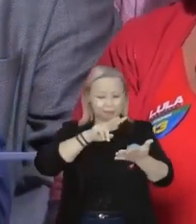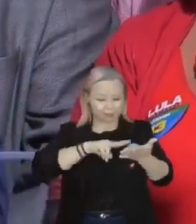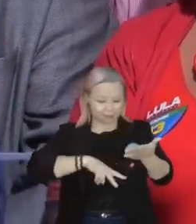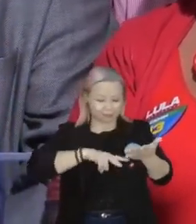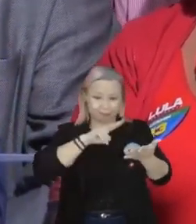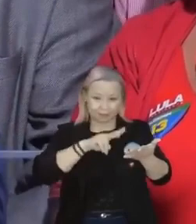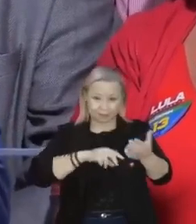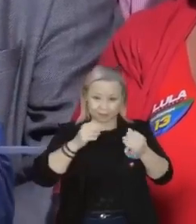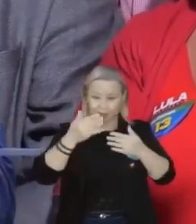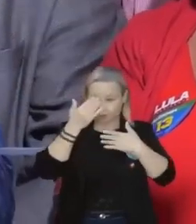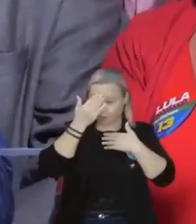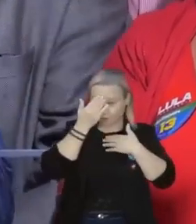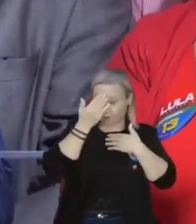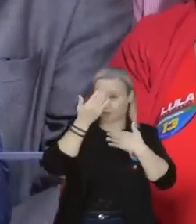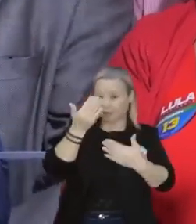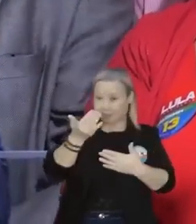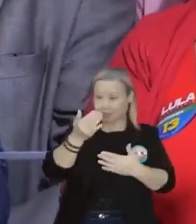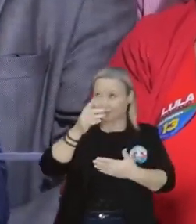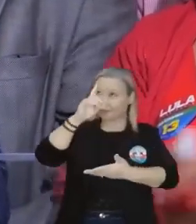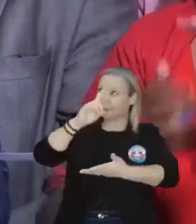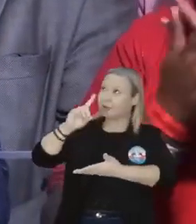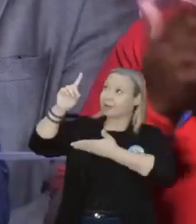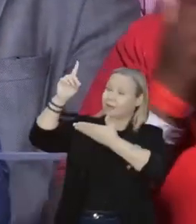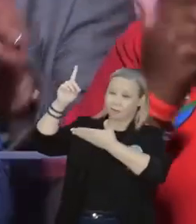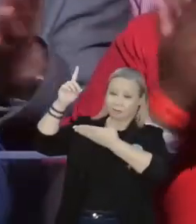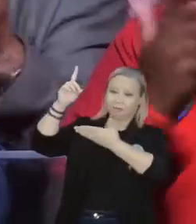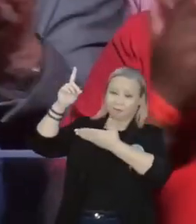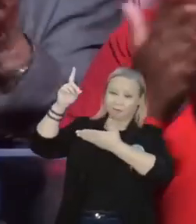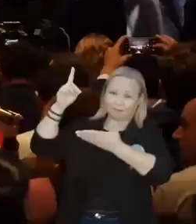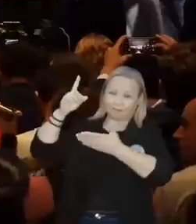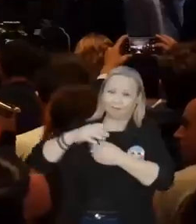agradecimento a Deus, porque